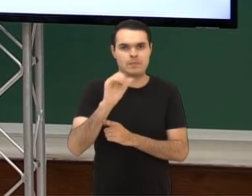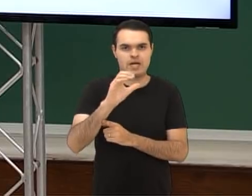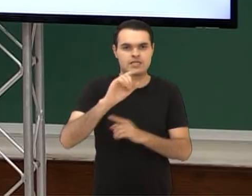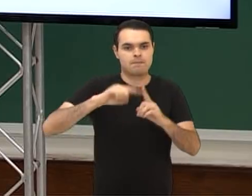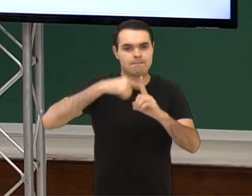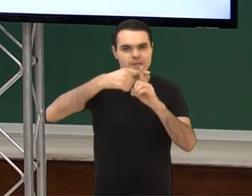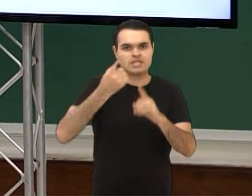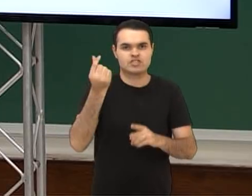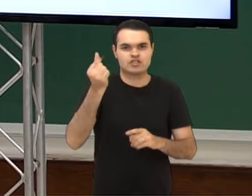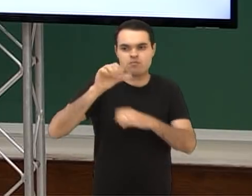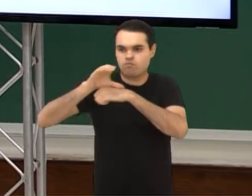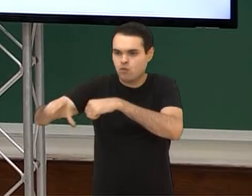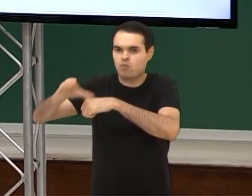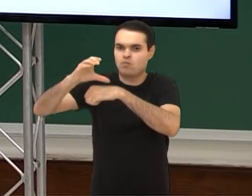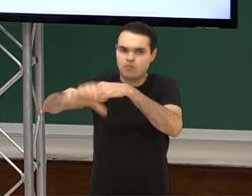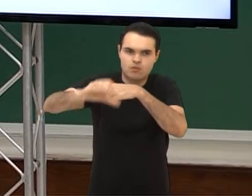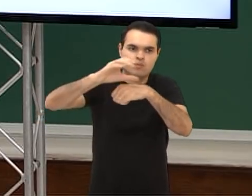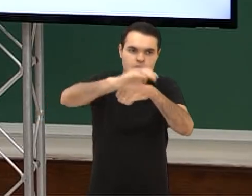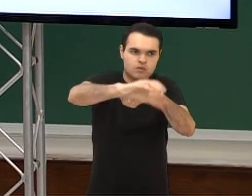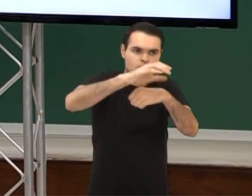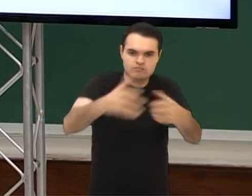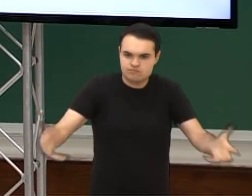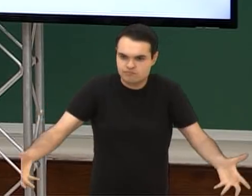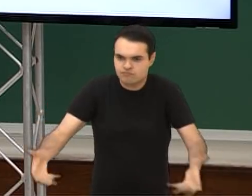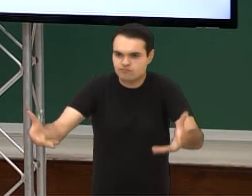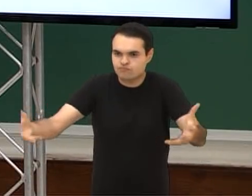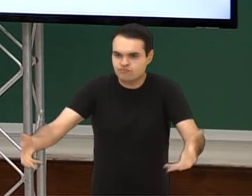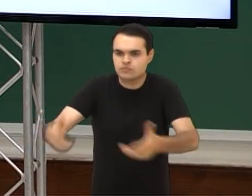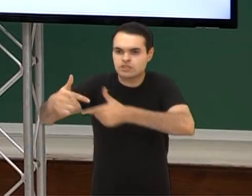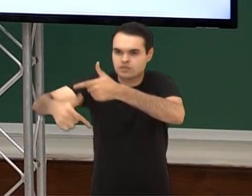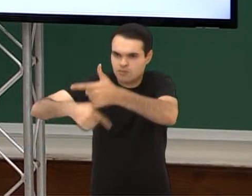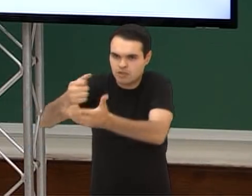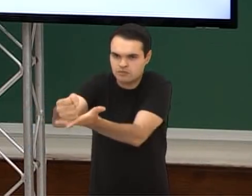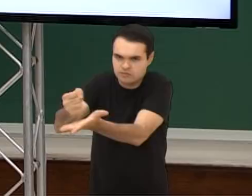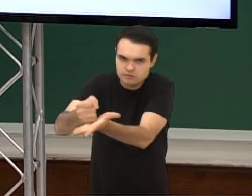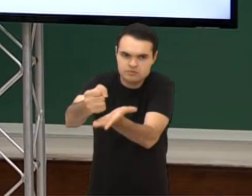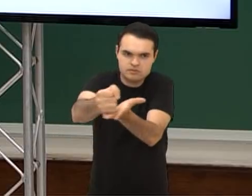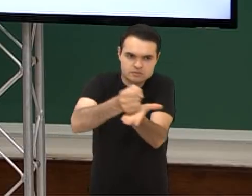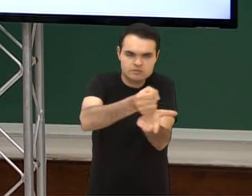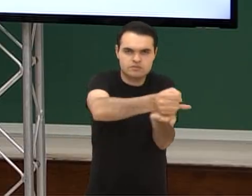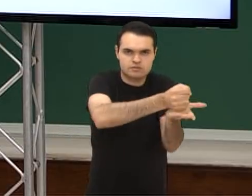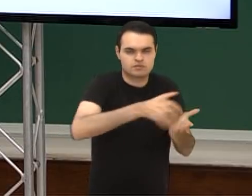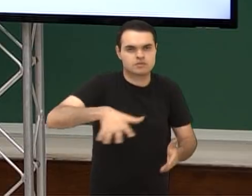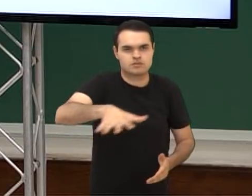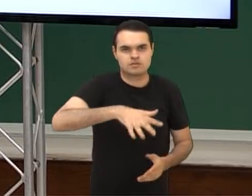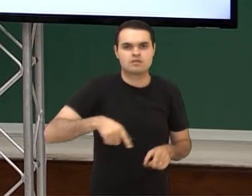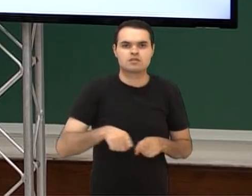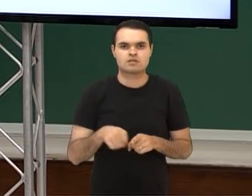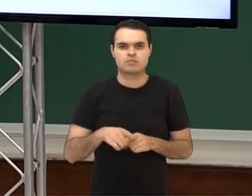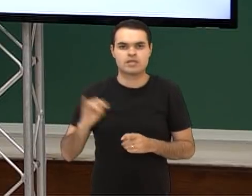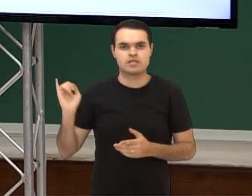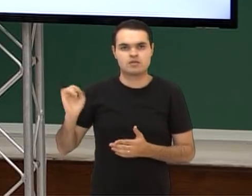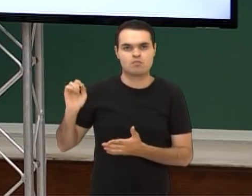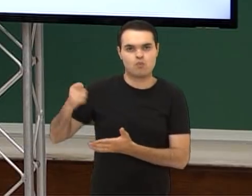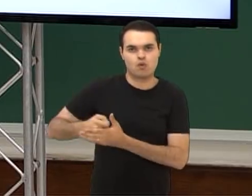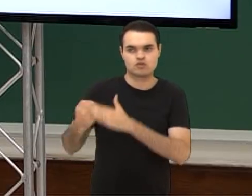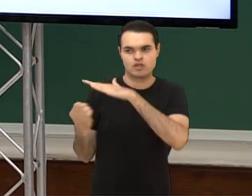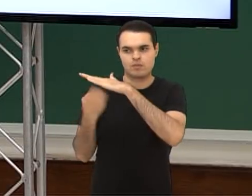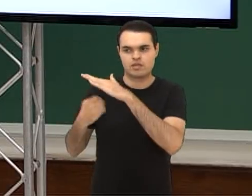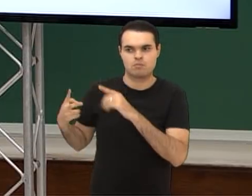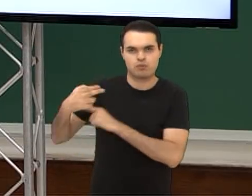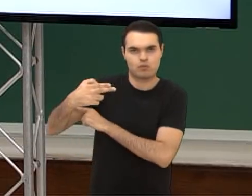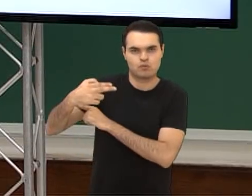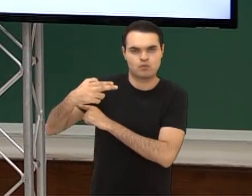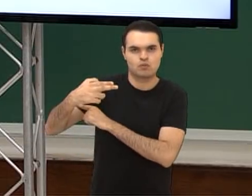dinheiro investido em obras para incentivar empregos nessas áreas. Ainda, cortou impostos de empresas, a